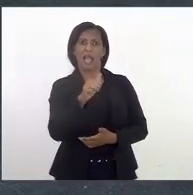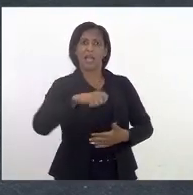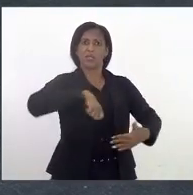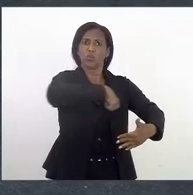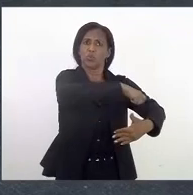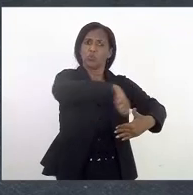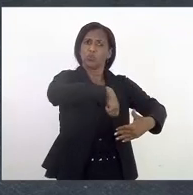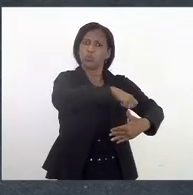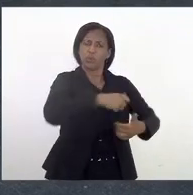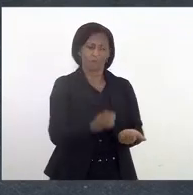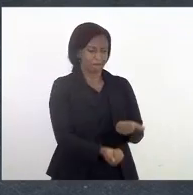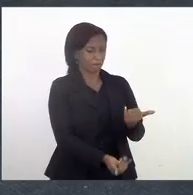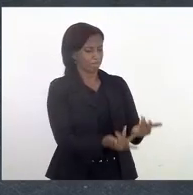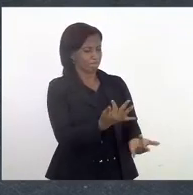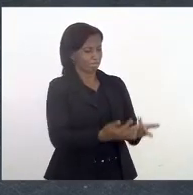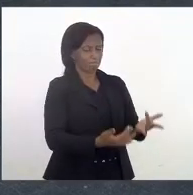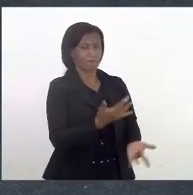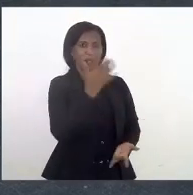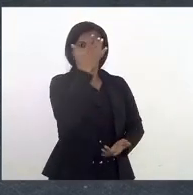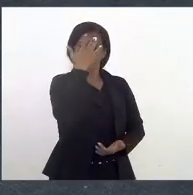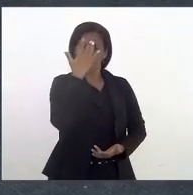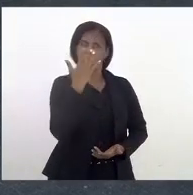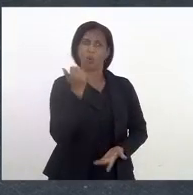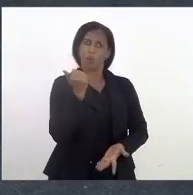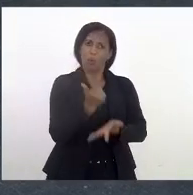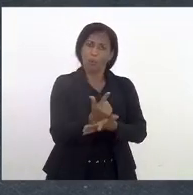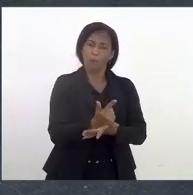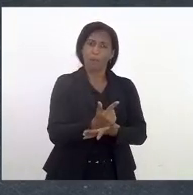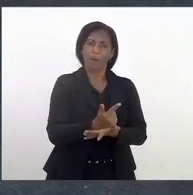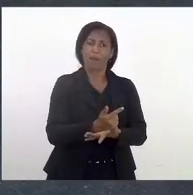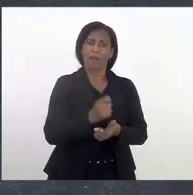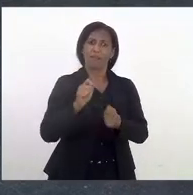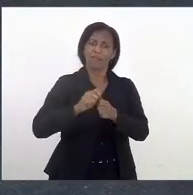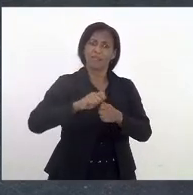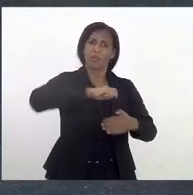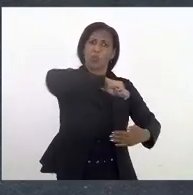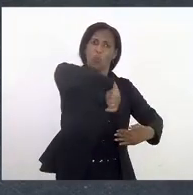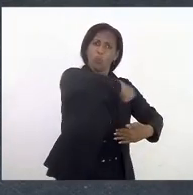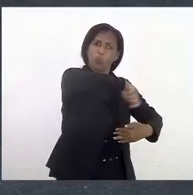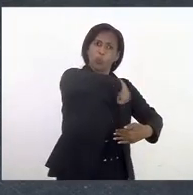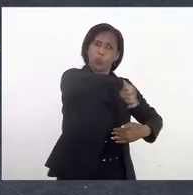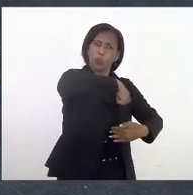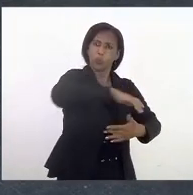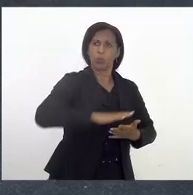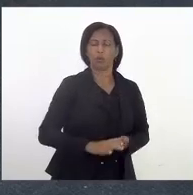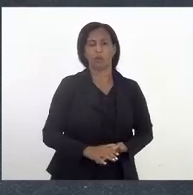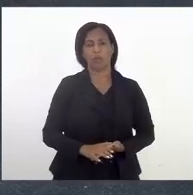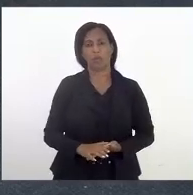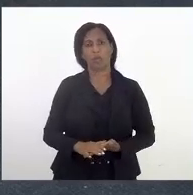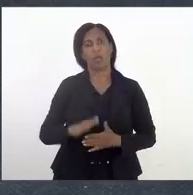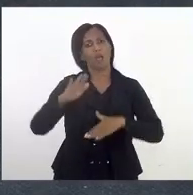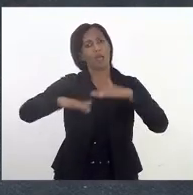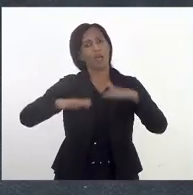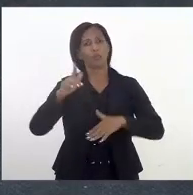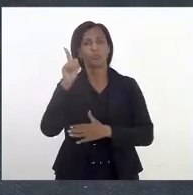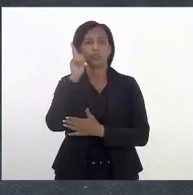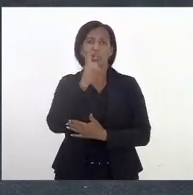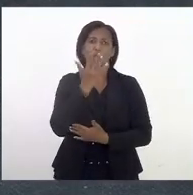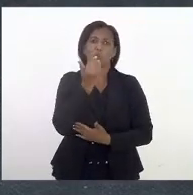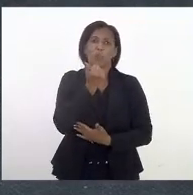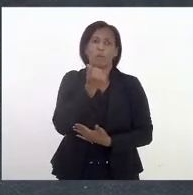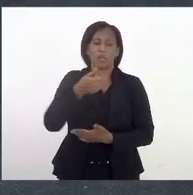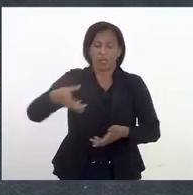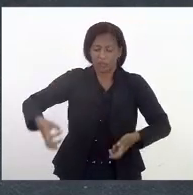como cozinhar seus alimentos muitas vezes ganho através de cesta básica